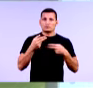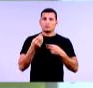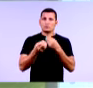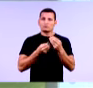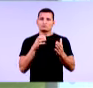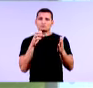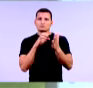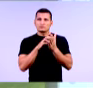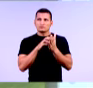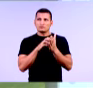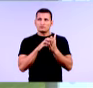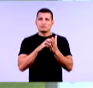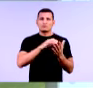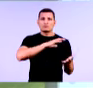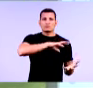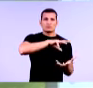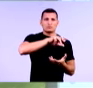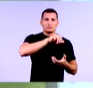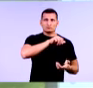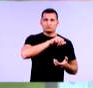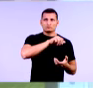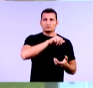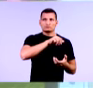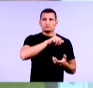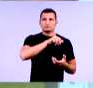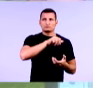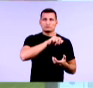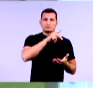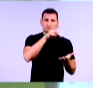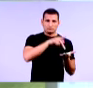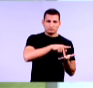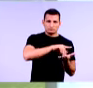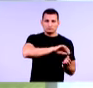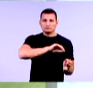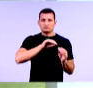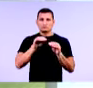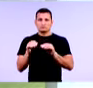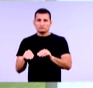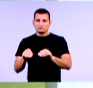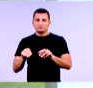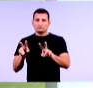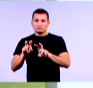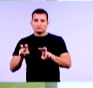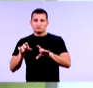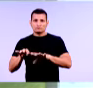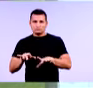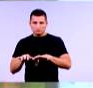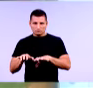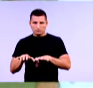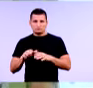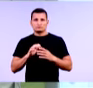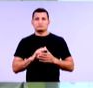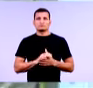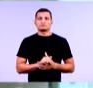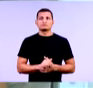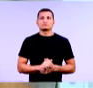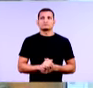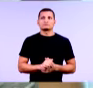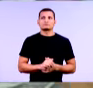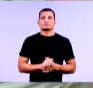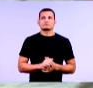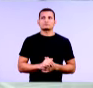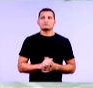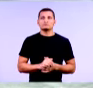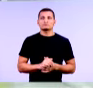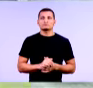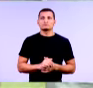o modelo do nosso mundo, esse modelo real, e tentar descrever esse modelo para o nosso computador, né?